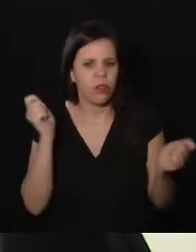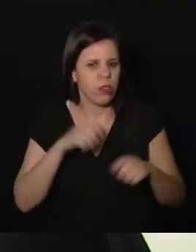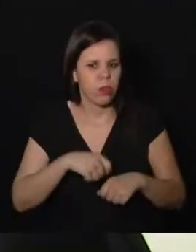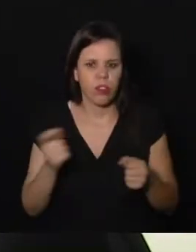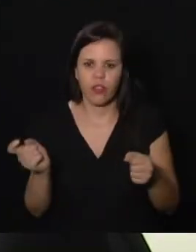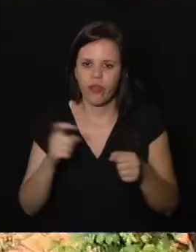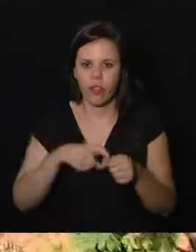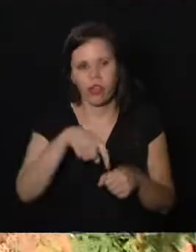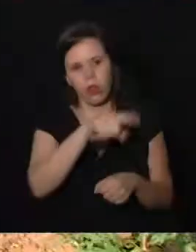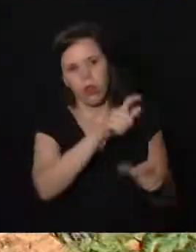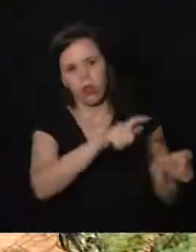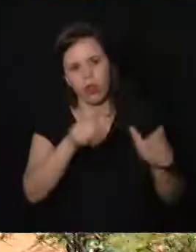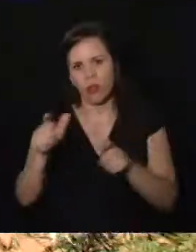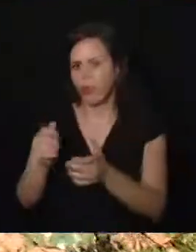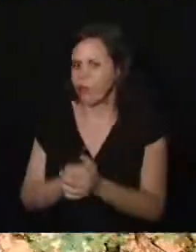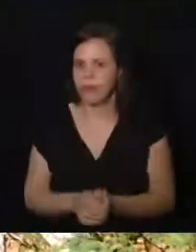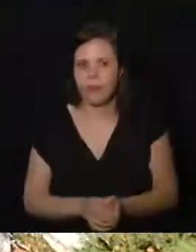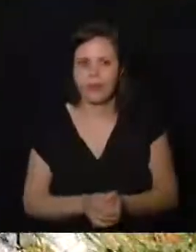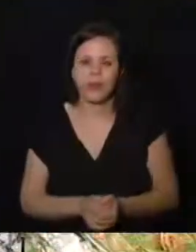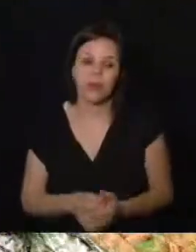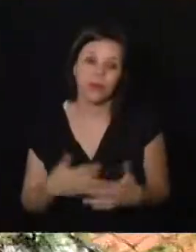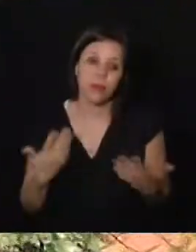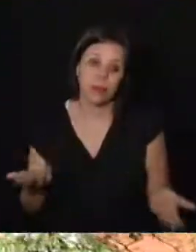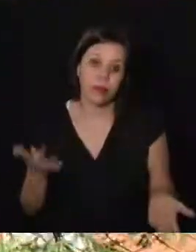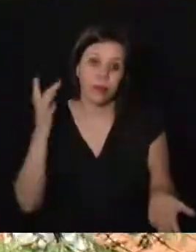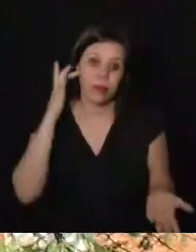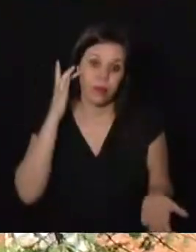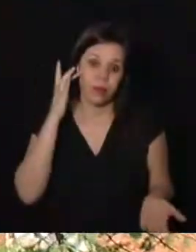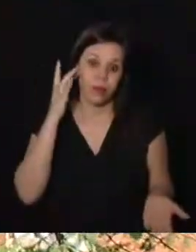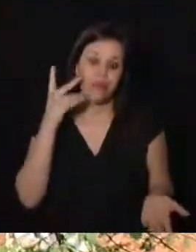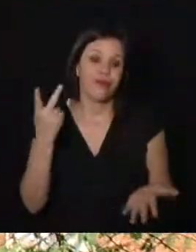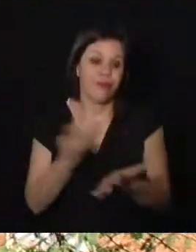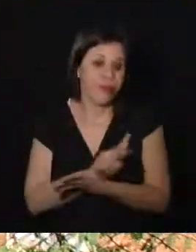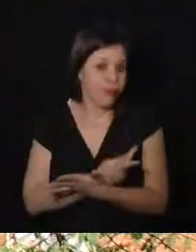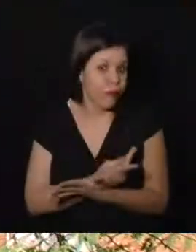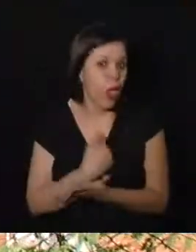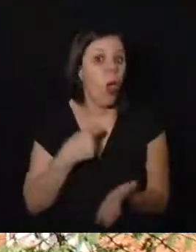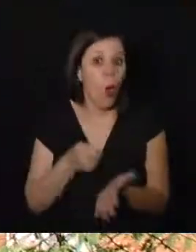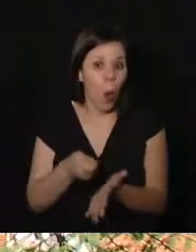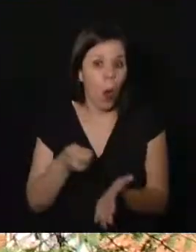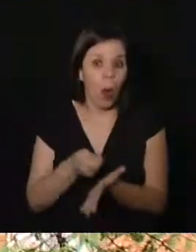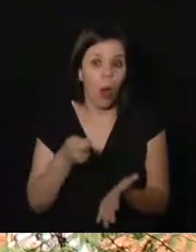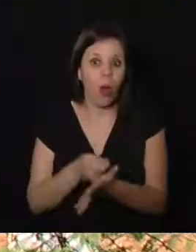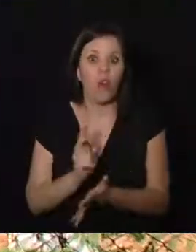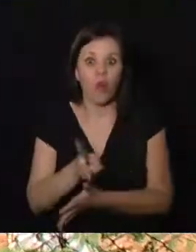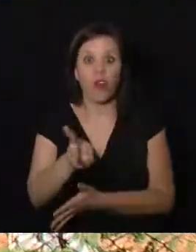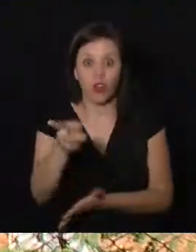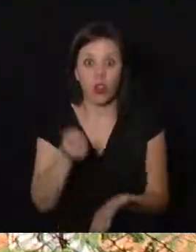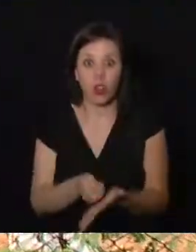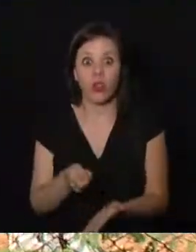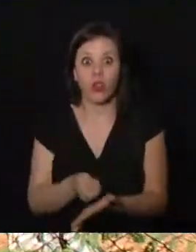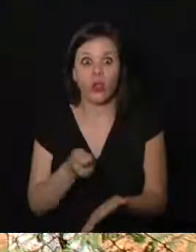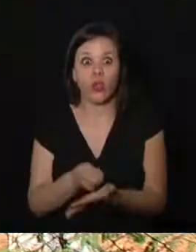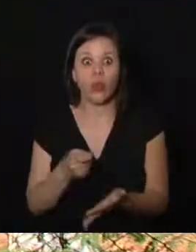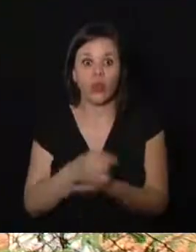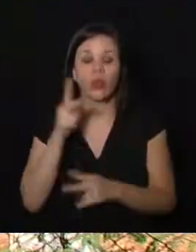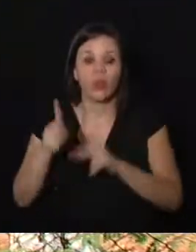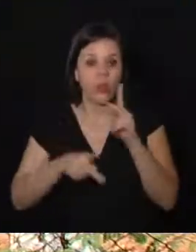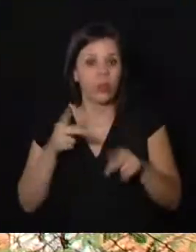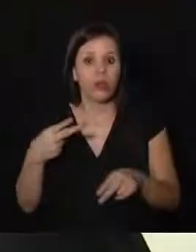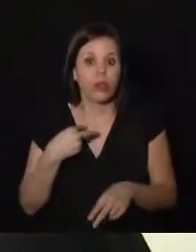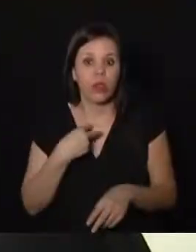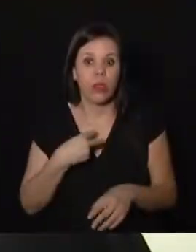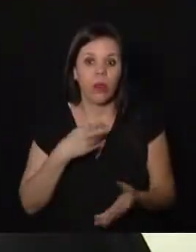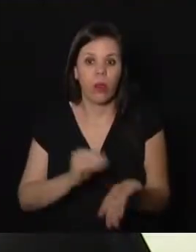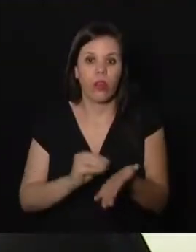irem para outros lugares. Então eu acho que está errado, estou cobrando e vou continuar cobrando, porque a população não pode